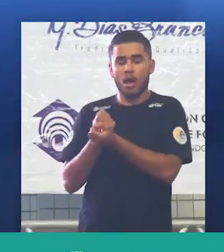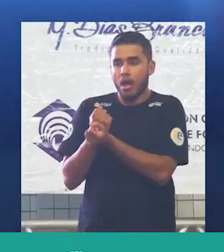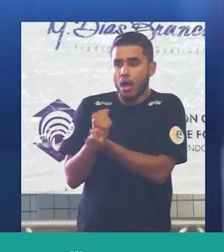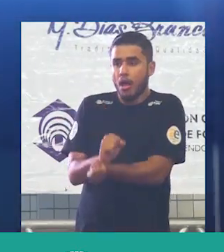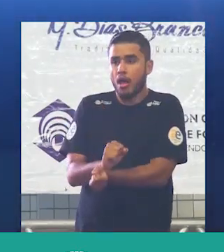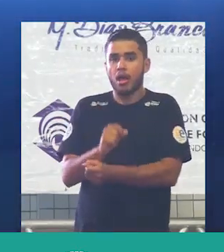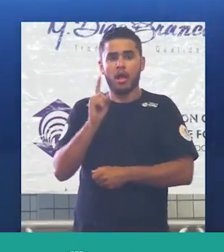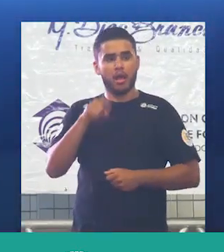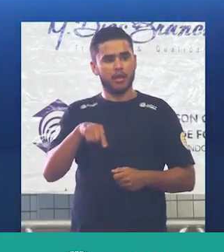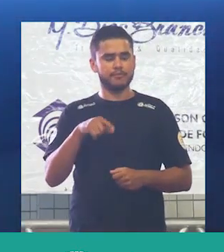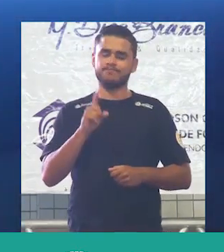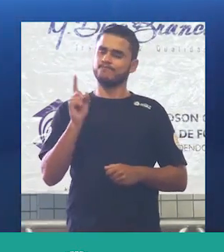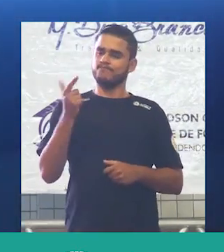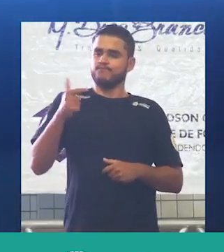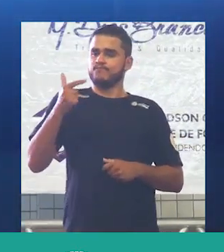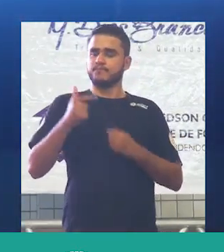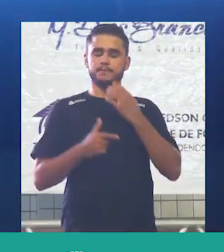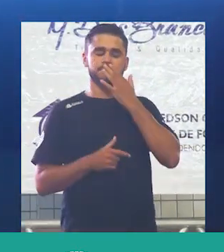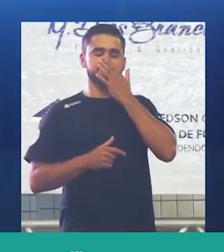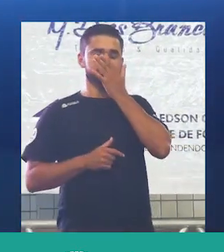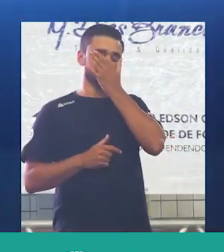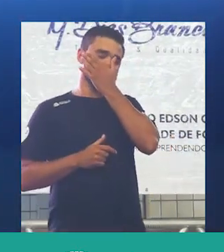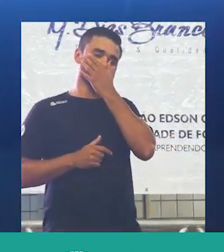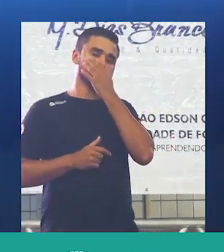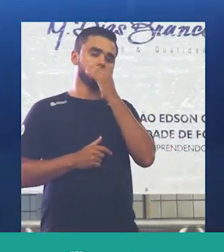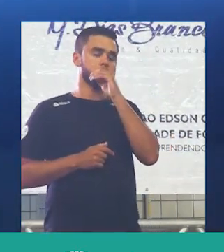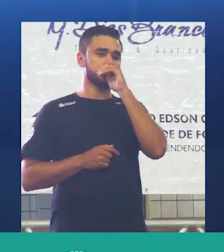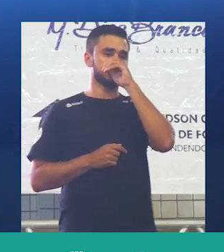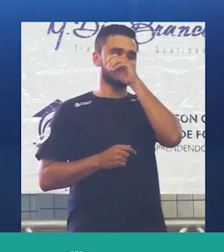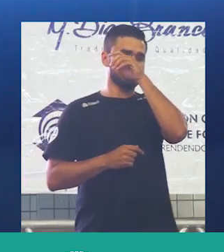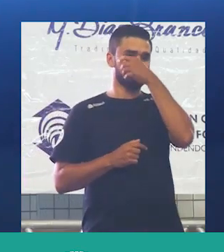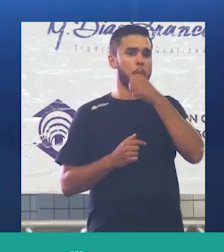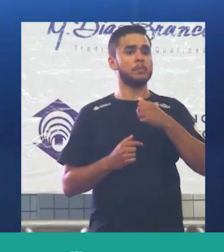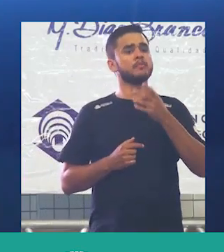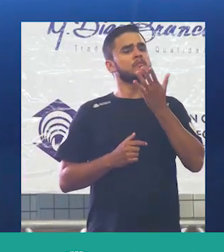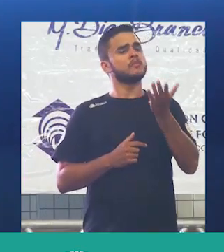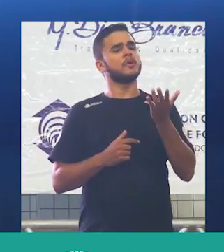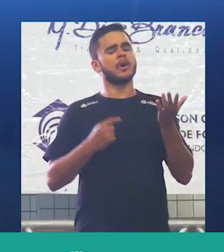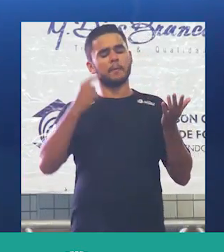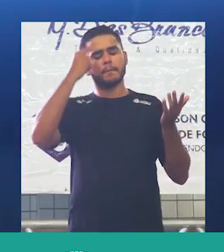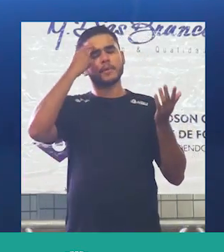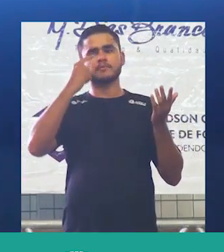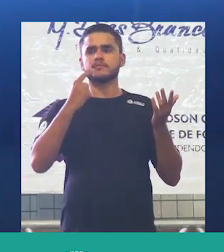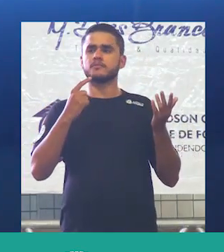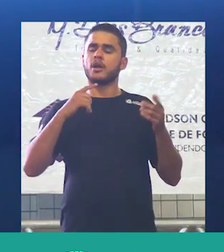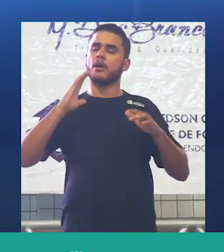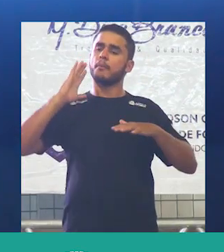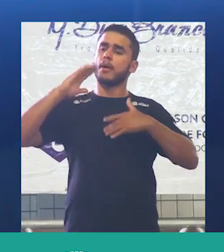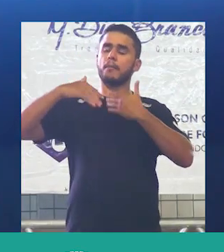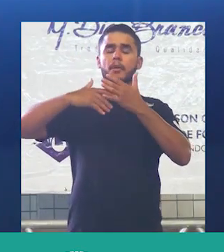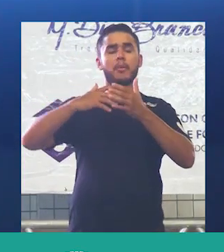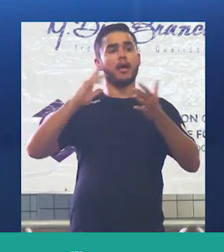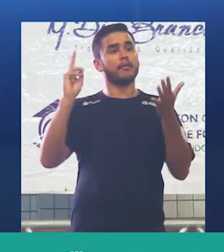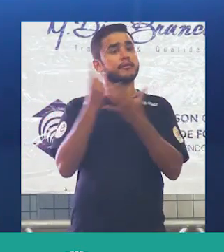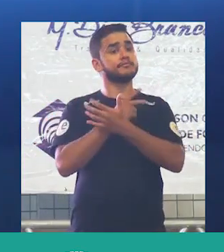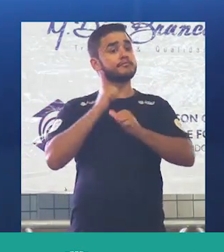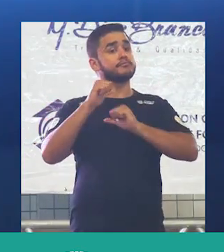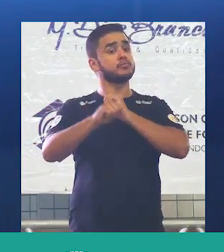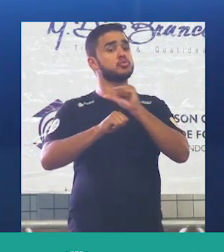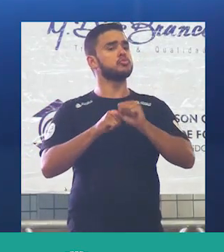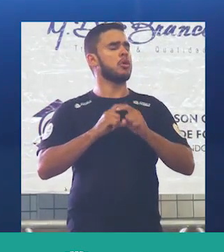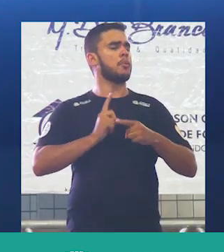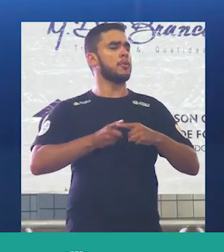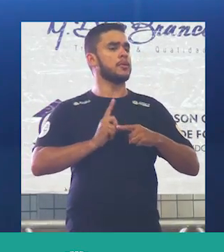índio se sentia explorado. Espera aí, Ciliano. E por que essa relação mudou?